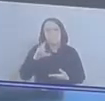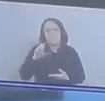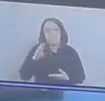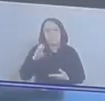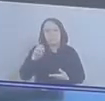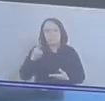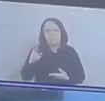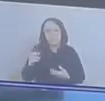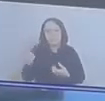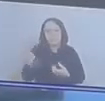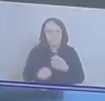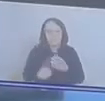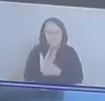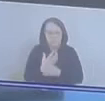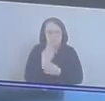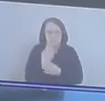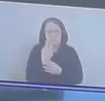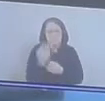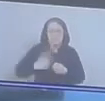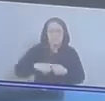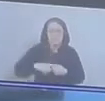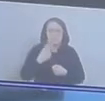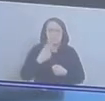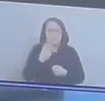voltou em 2016 com a Sucena.